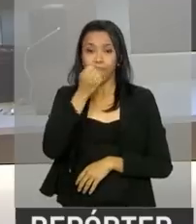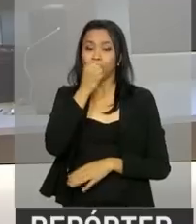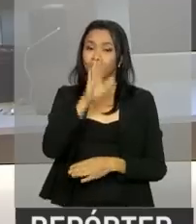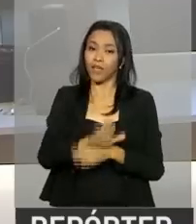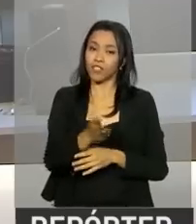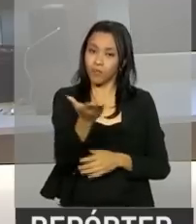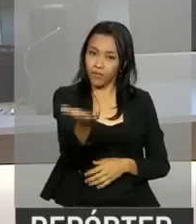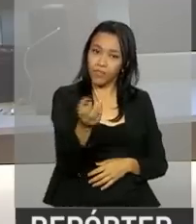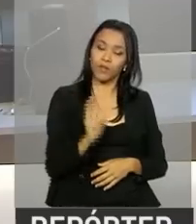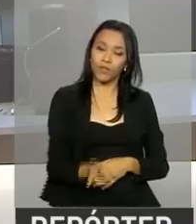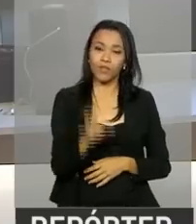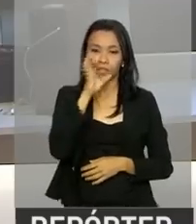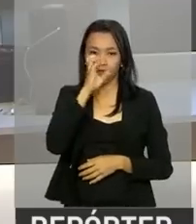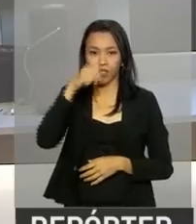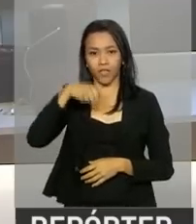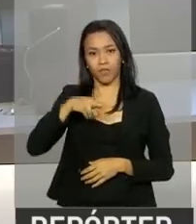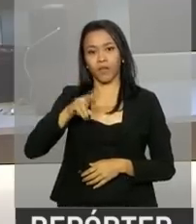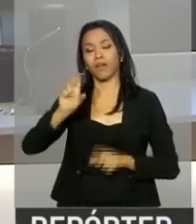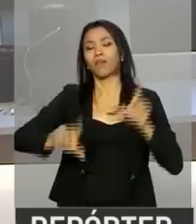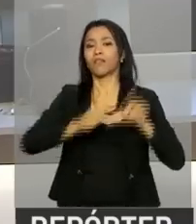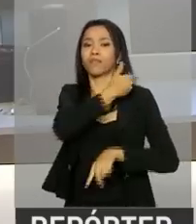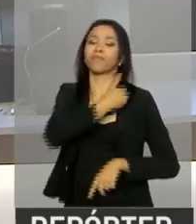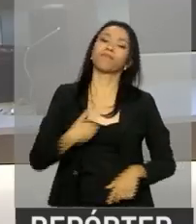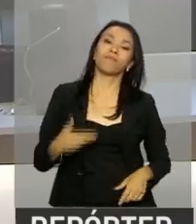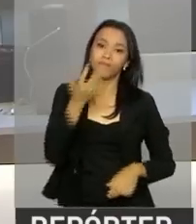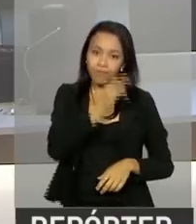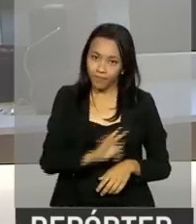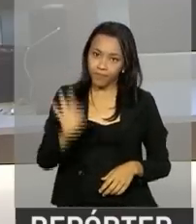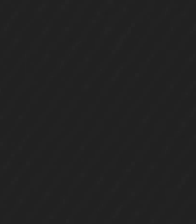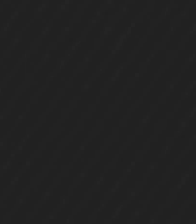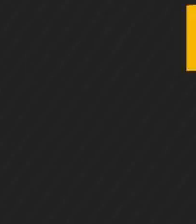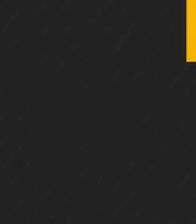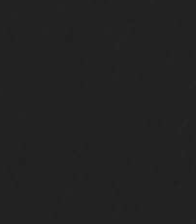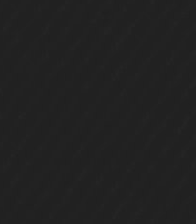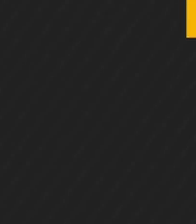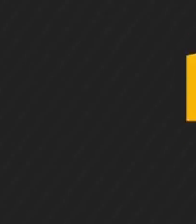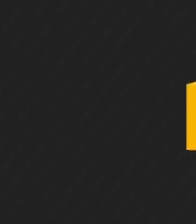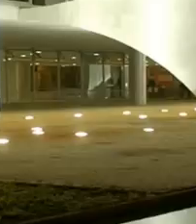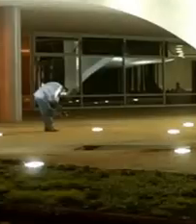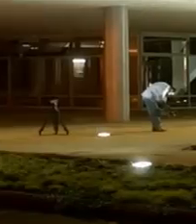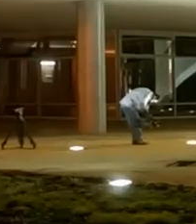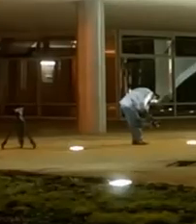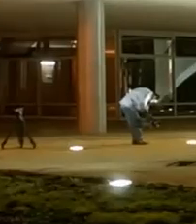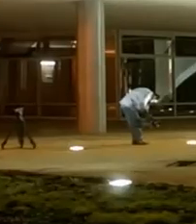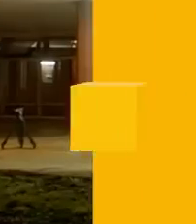boa tarde para você e continue com a gente aqui na NBR, a TV do Governo Federal. Música.